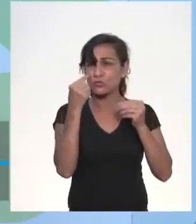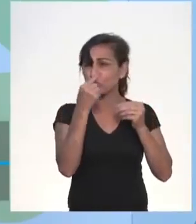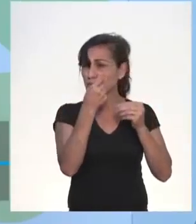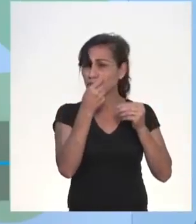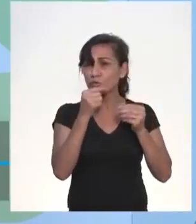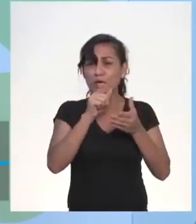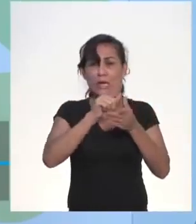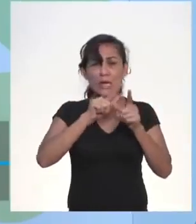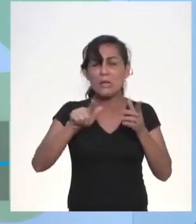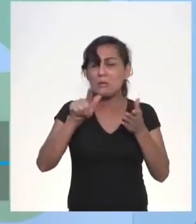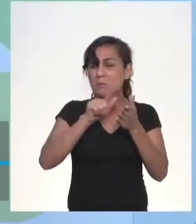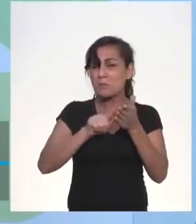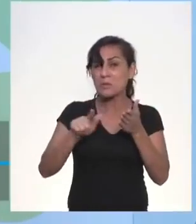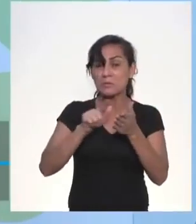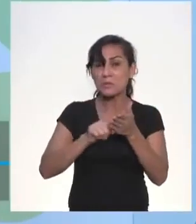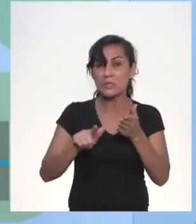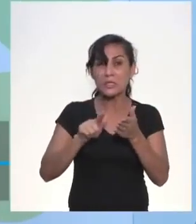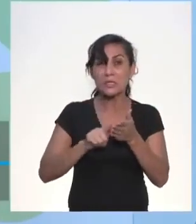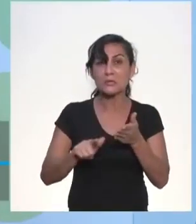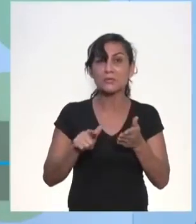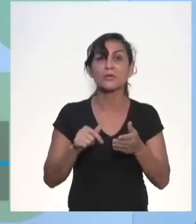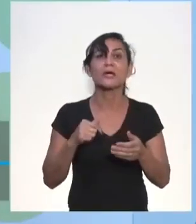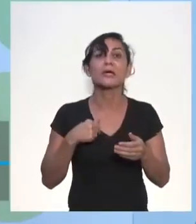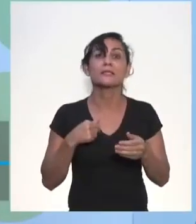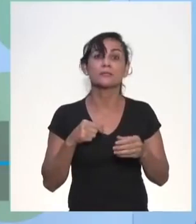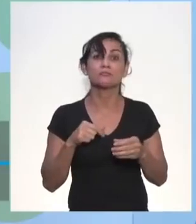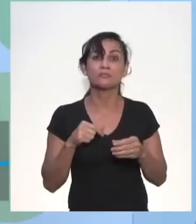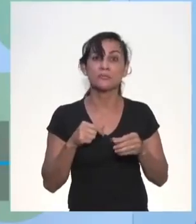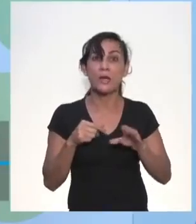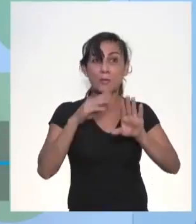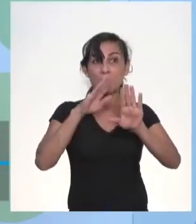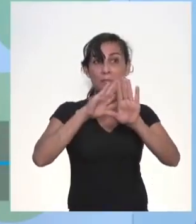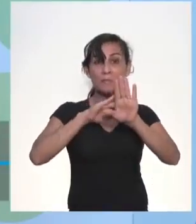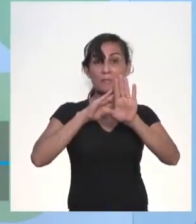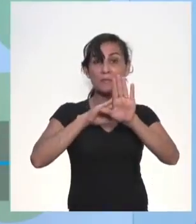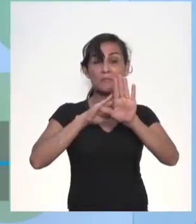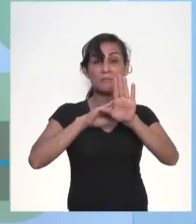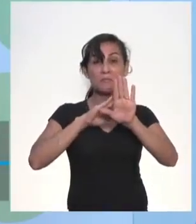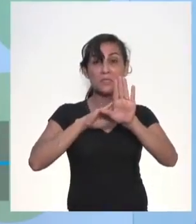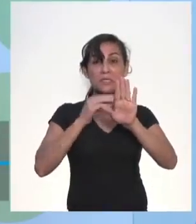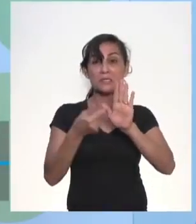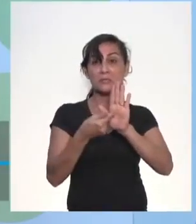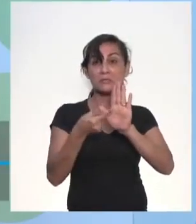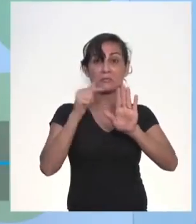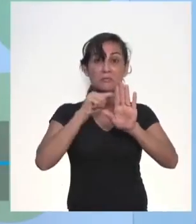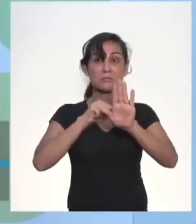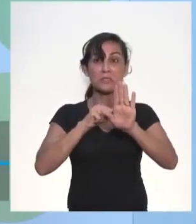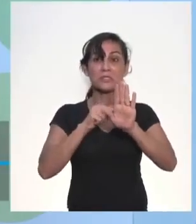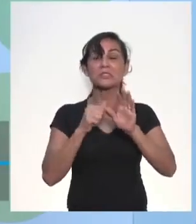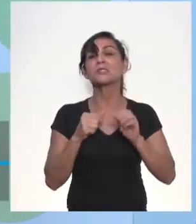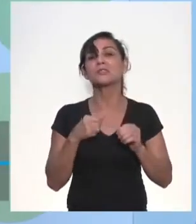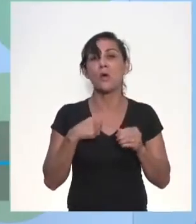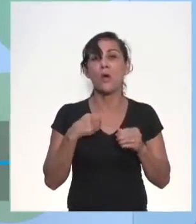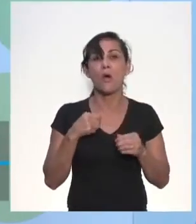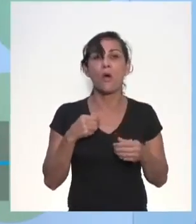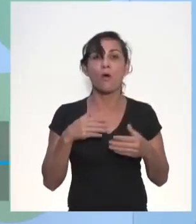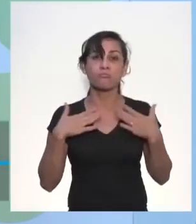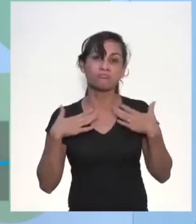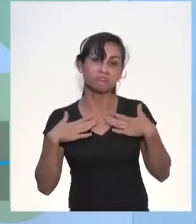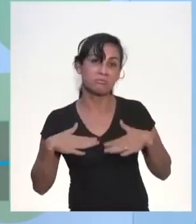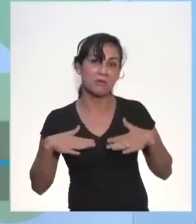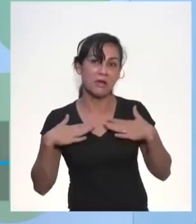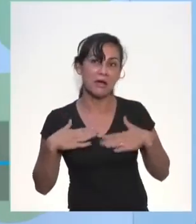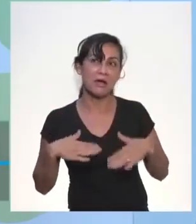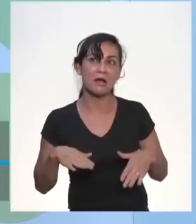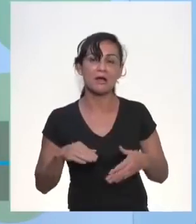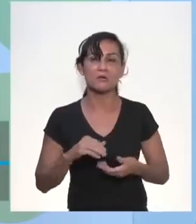olhos. Aí já está entrando naquela questão que a gente passou, né? Figurado. O olho puro seria aquele olho inocente, o olho ingênuo, né? Então,